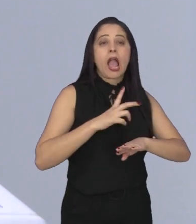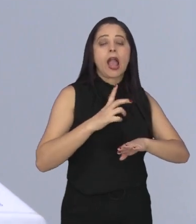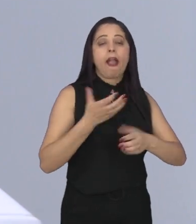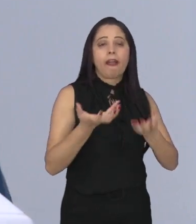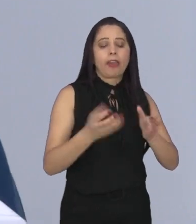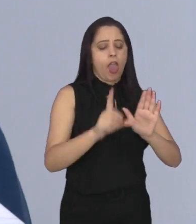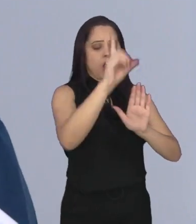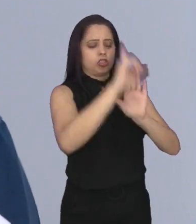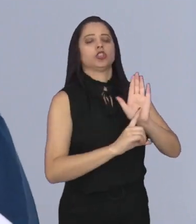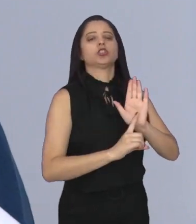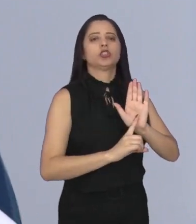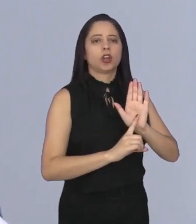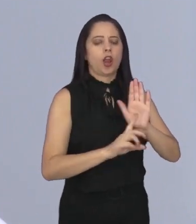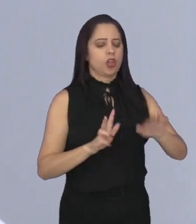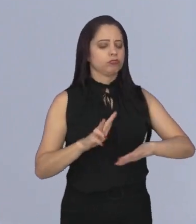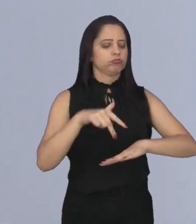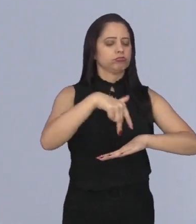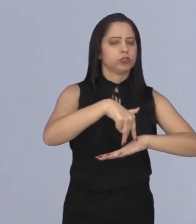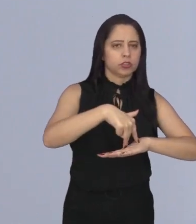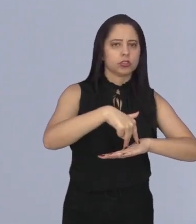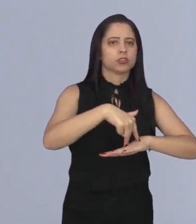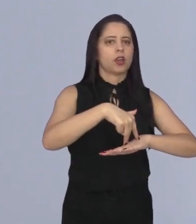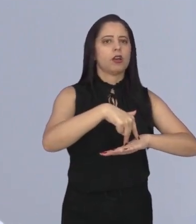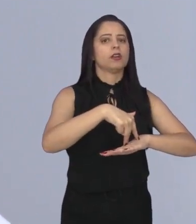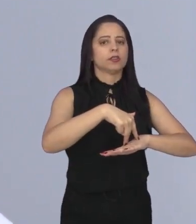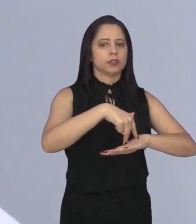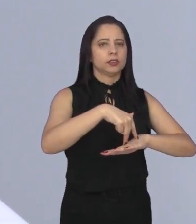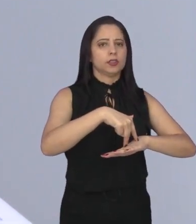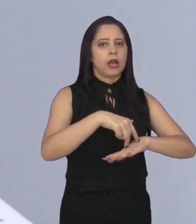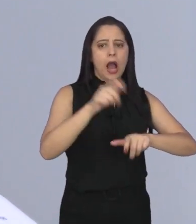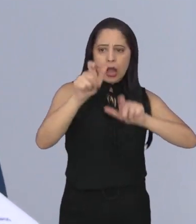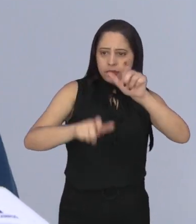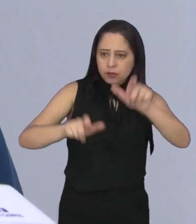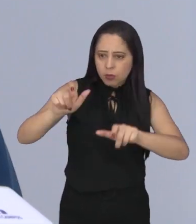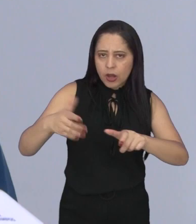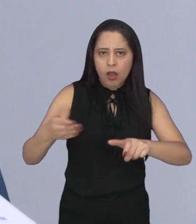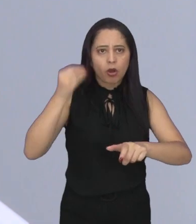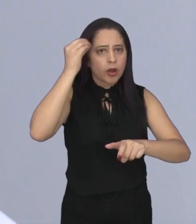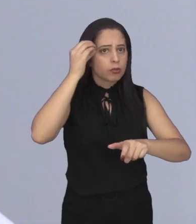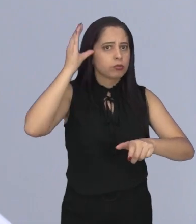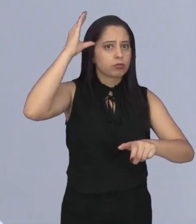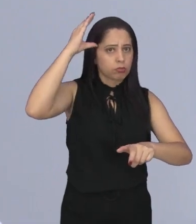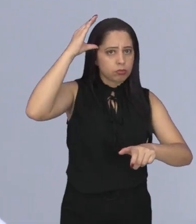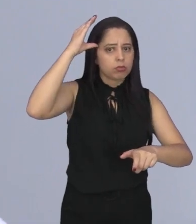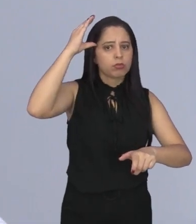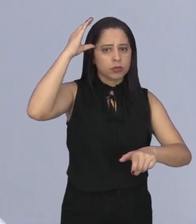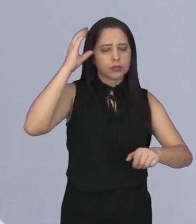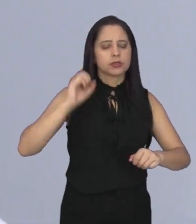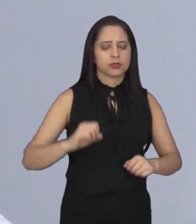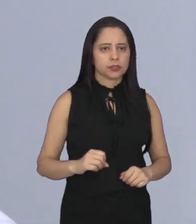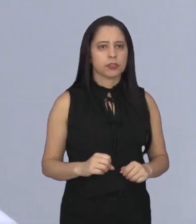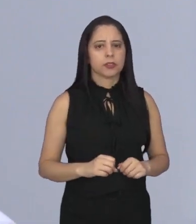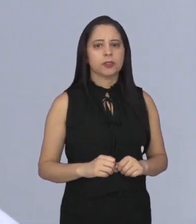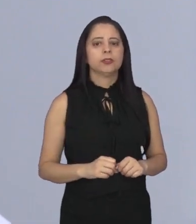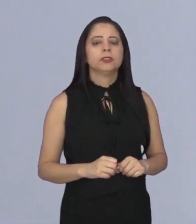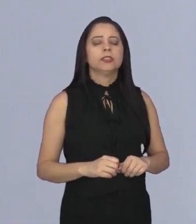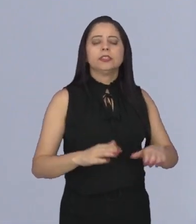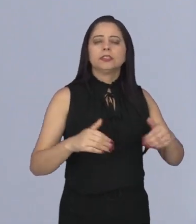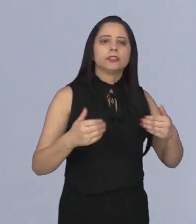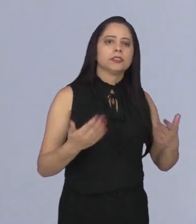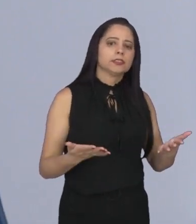direitos, procurar onde que os seus caminhos, quais as ferramentas que elas têm que ter, como ela proceder em